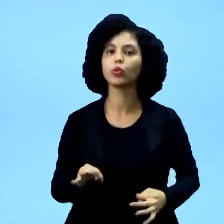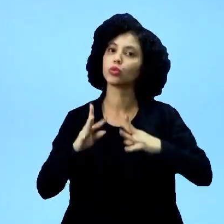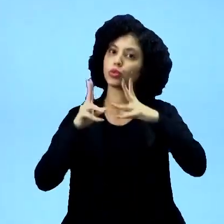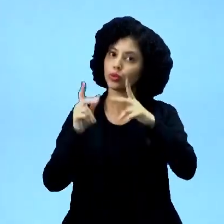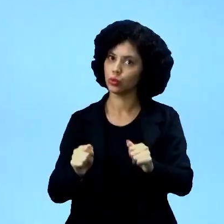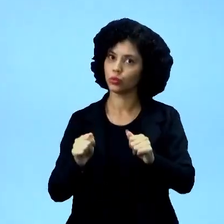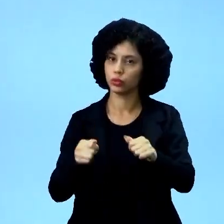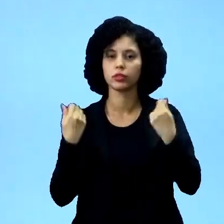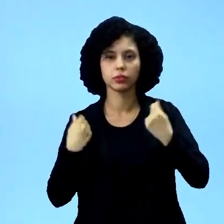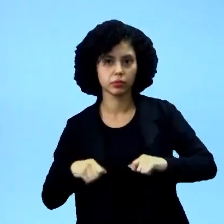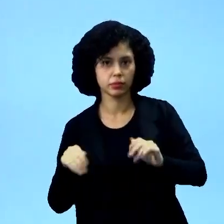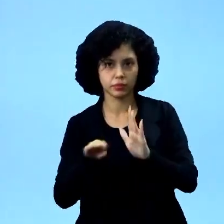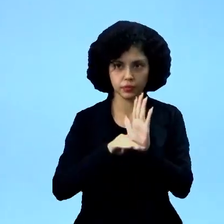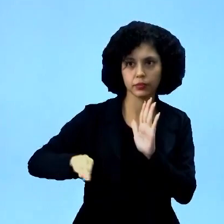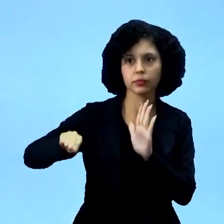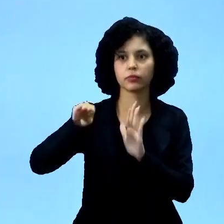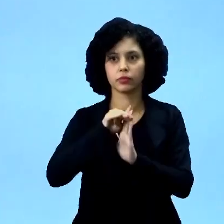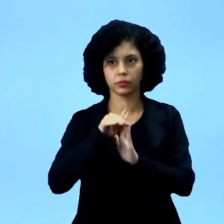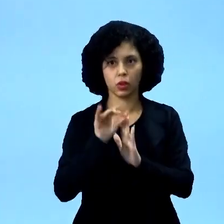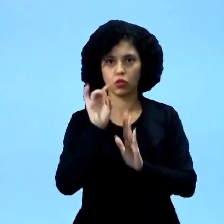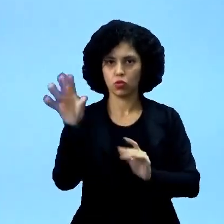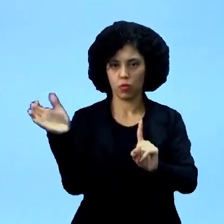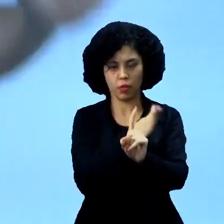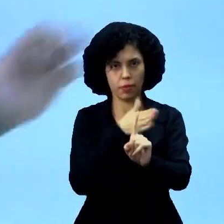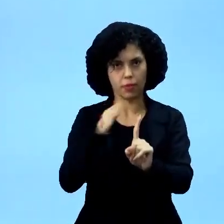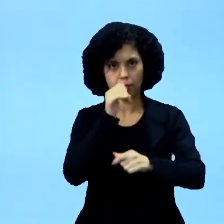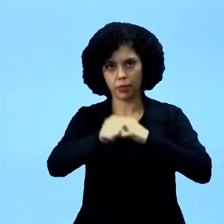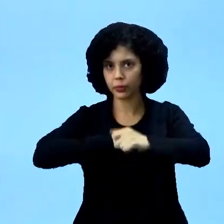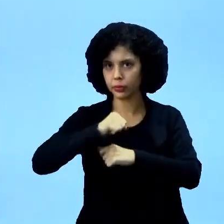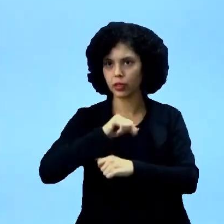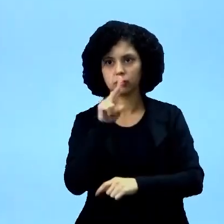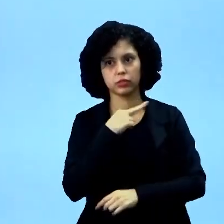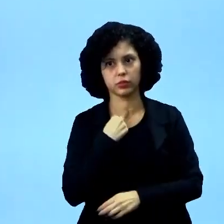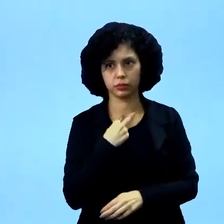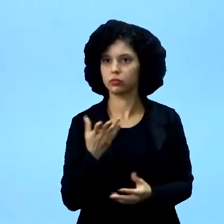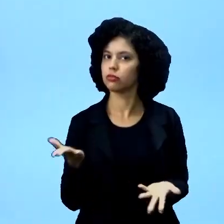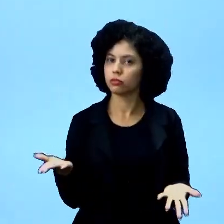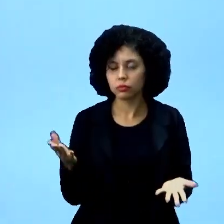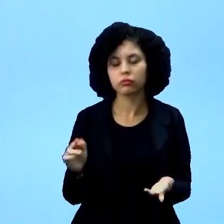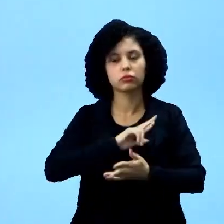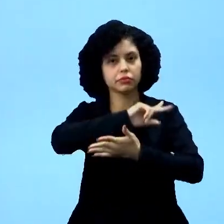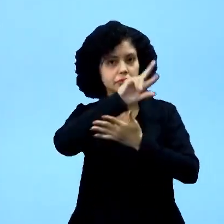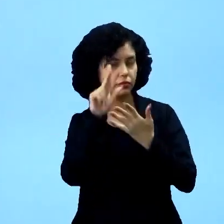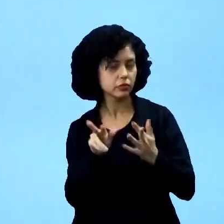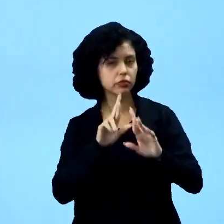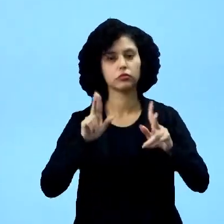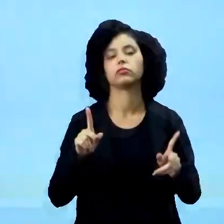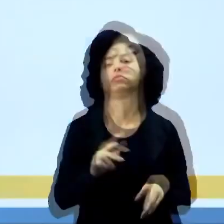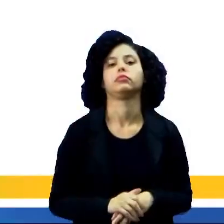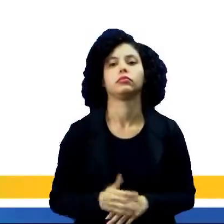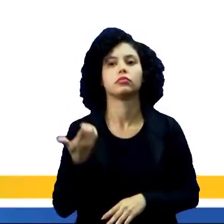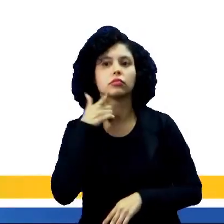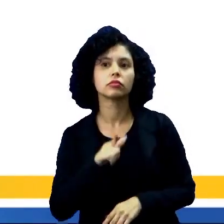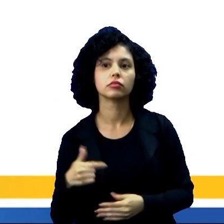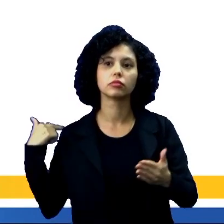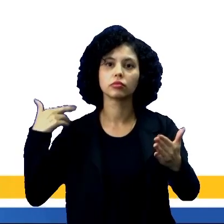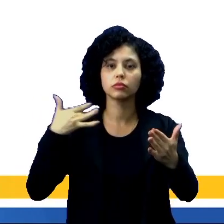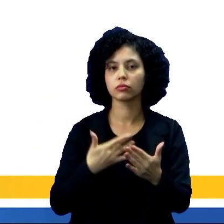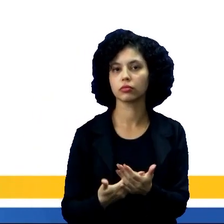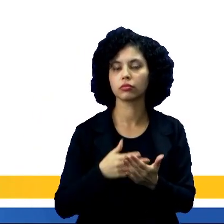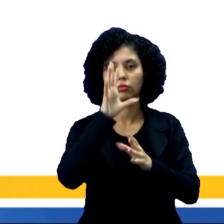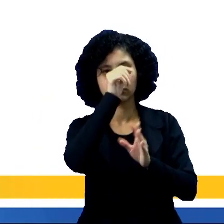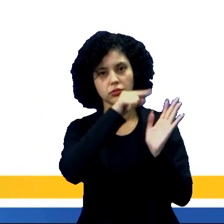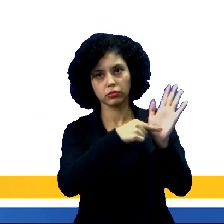uma situação que é muito mais abrangente do que simples golpes marciais para bater em alguém, tranquilo? Então, a gente compreendendo isso, a gente consegue avançar